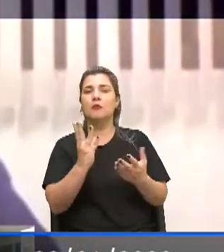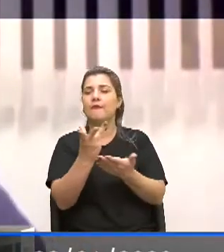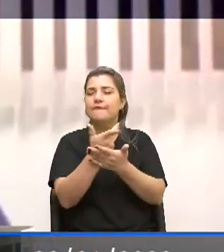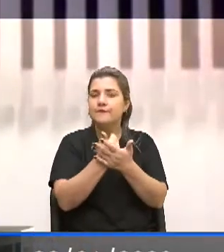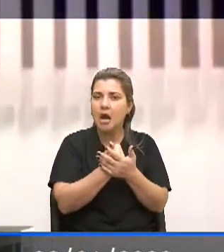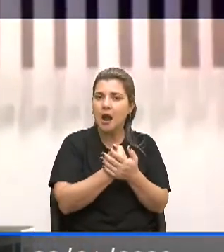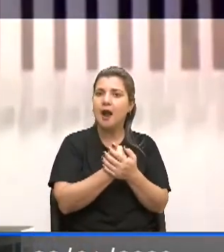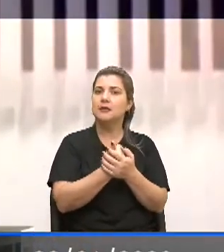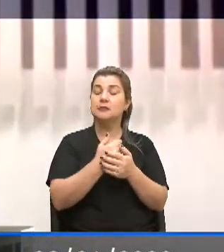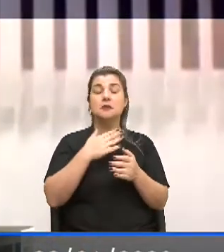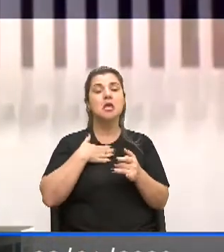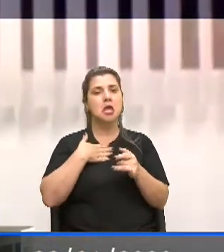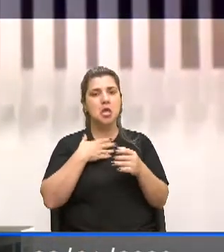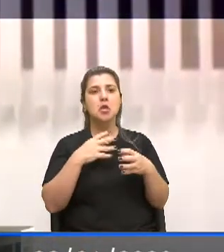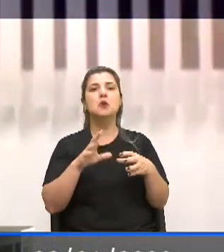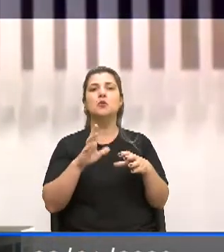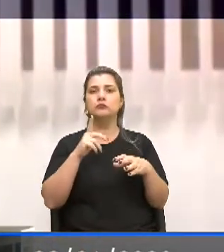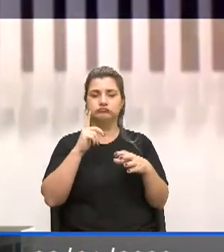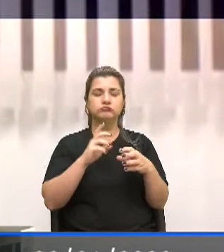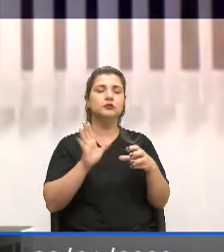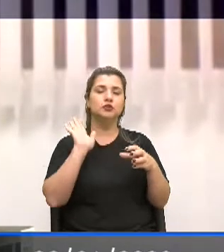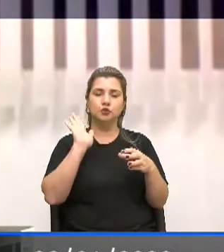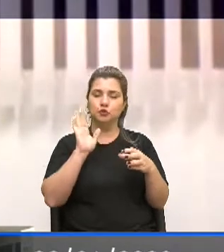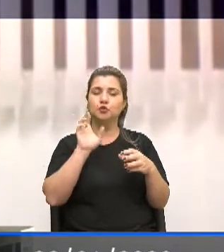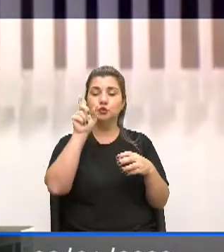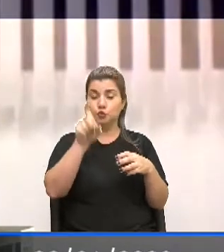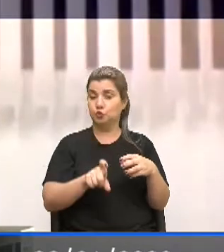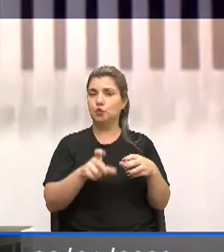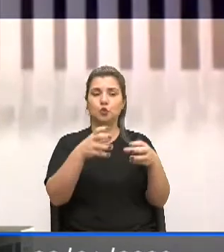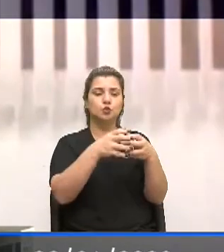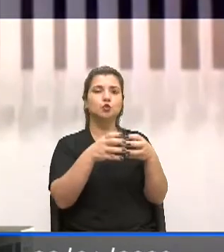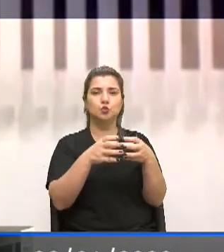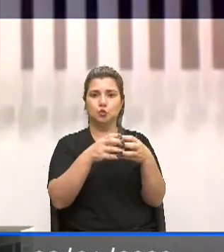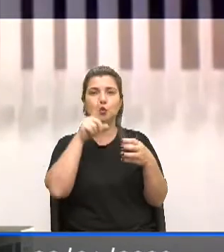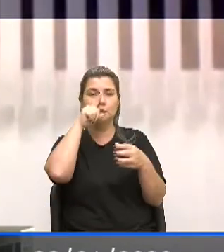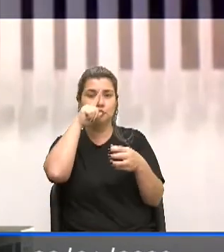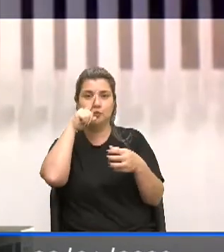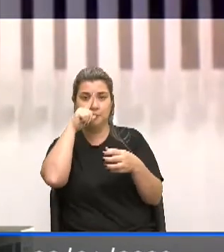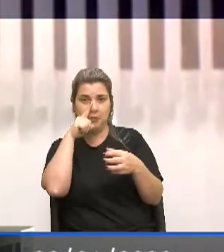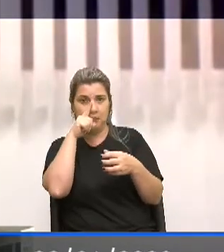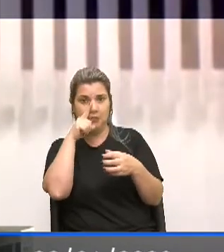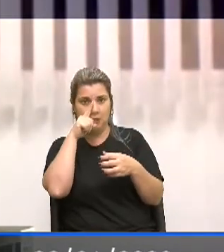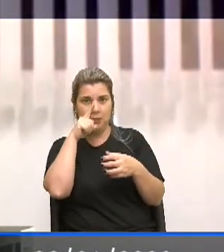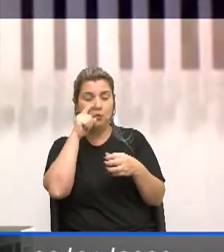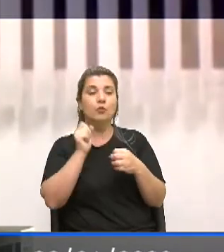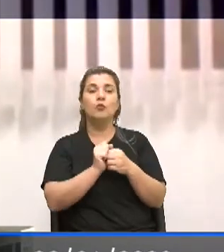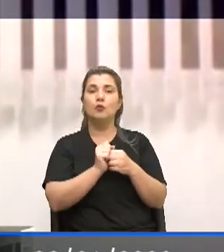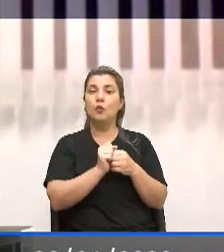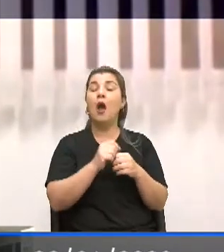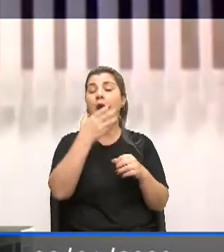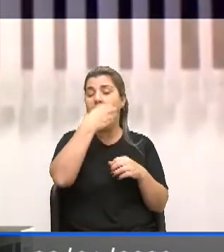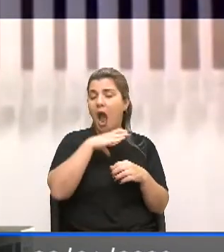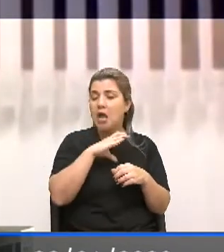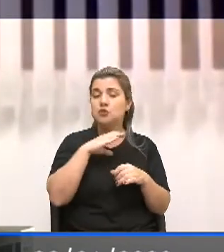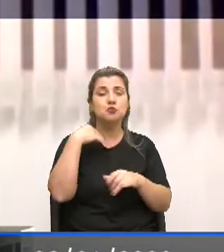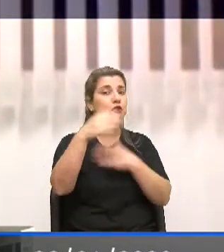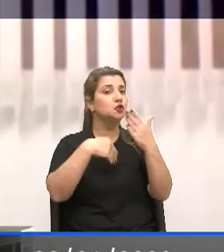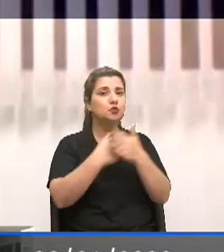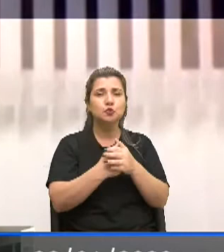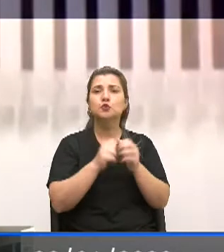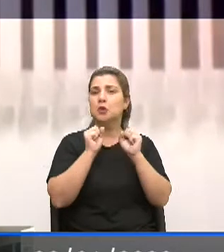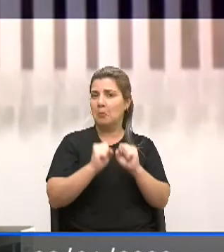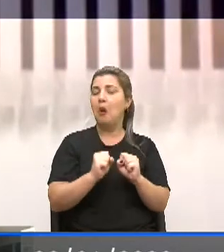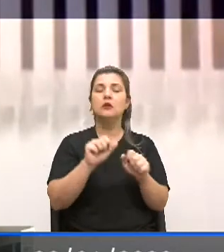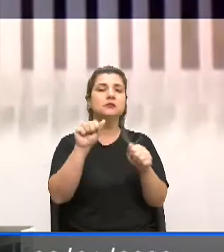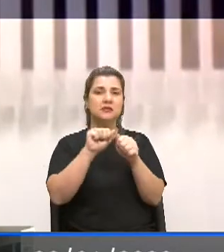um grupo de risco, apesar de que a gente diverge, de certa maneira, sobre isso, eu acho que todas as ações que são tomadas, elas devem ser feitas